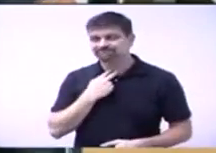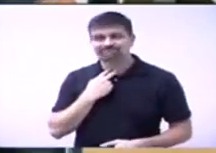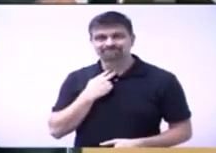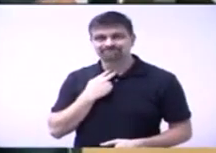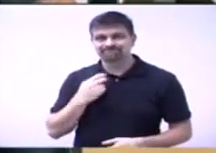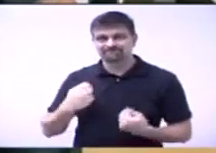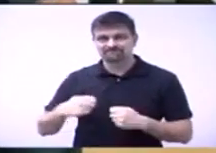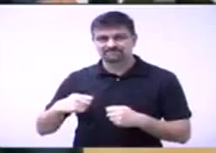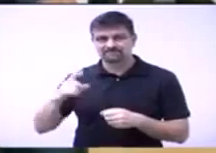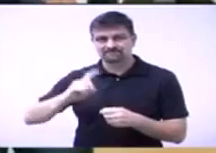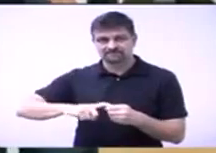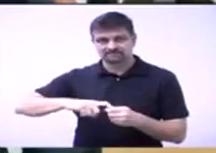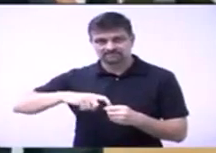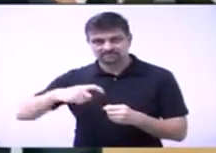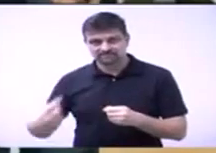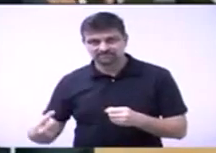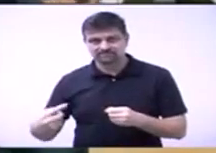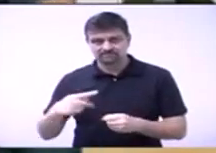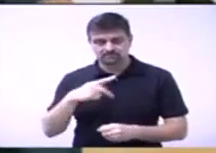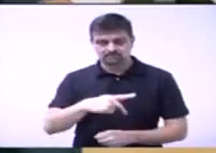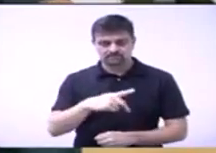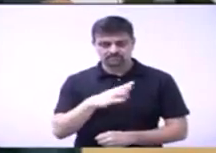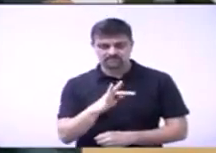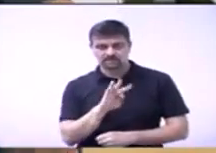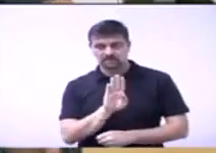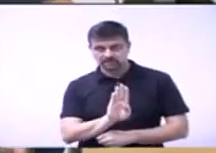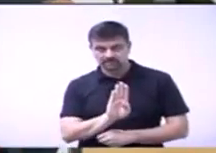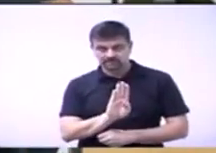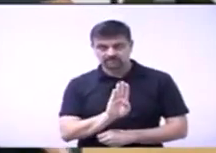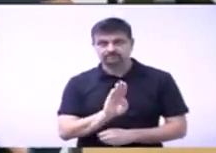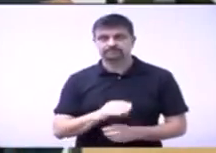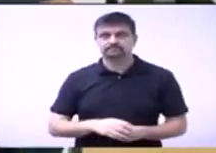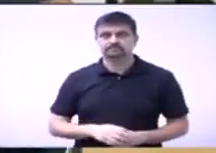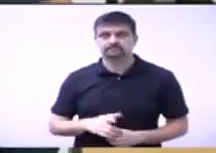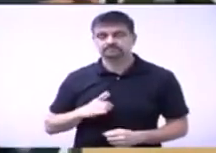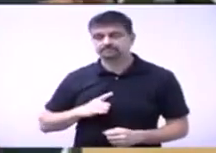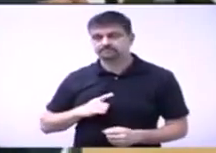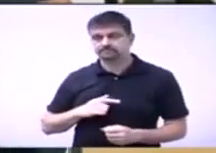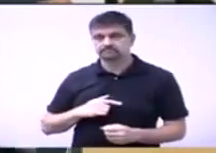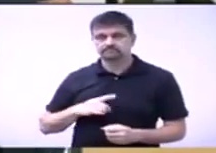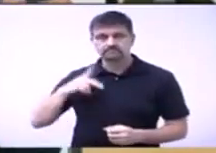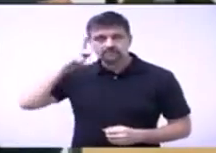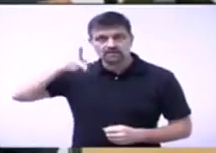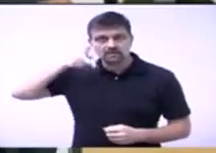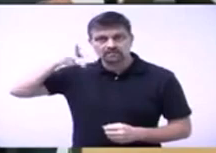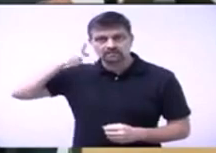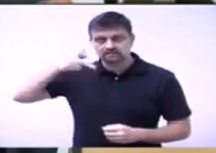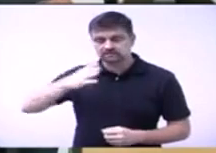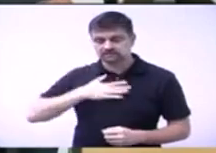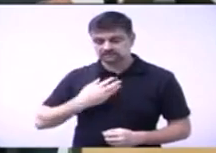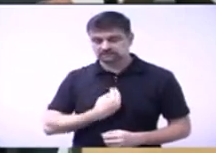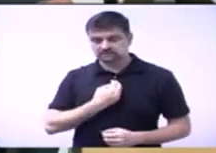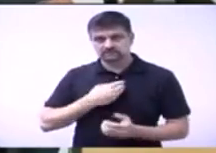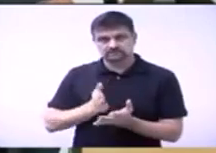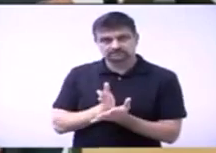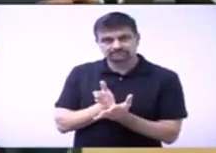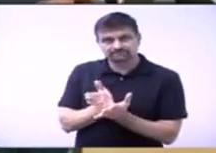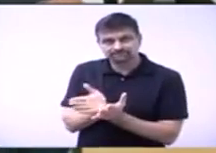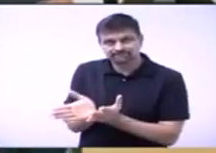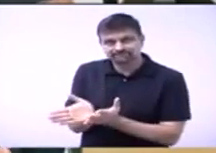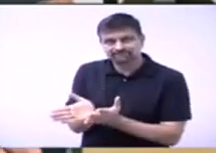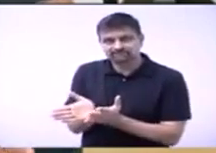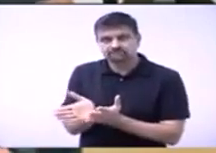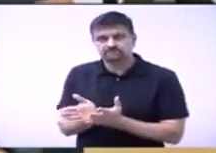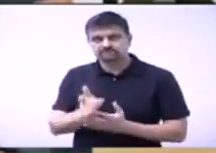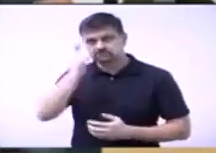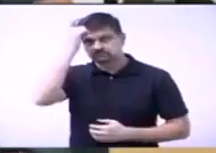eu tive que sair, desfiliar do PTB na época, que mudou o rumo político naquele momento. E eu